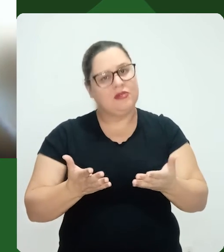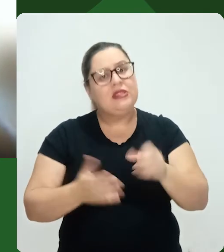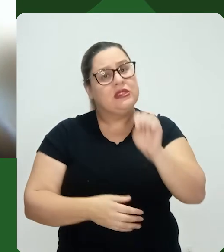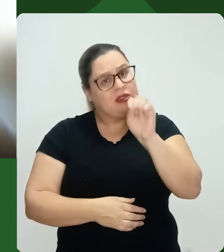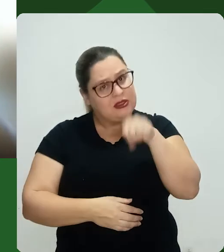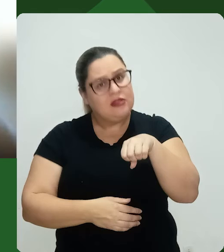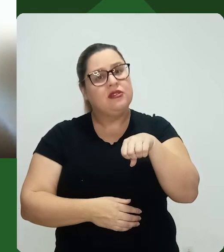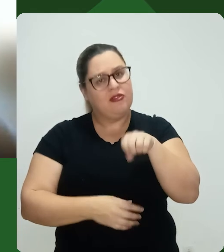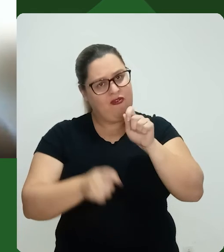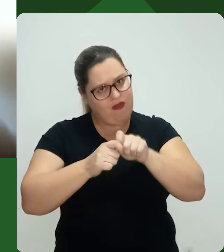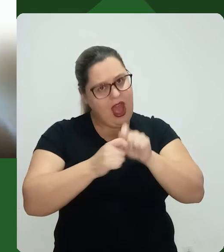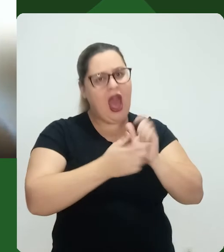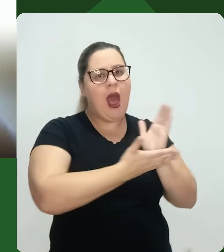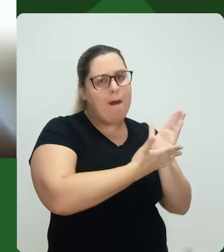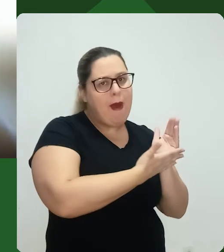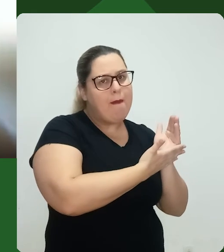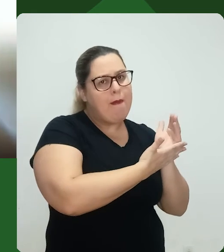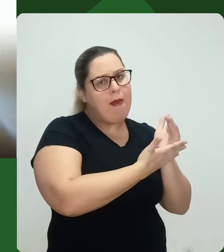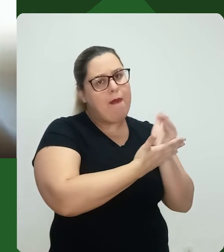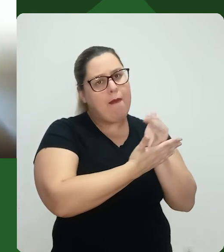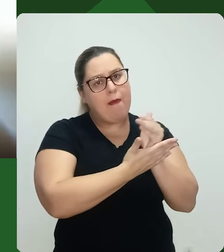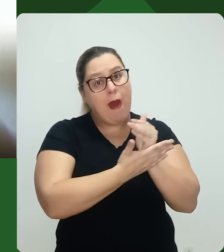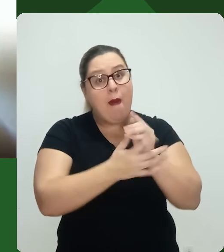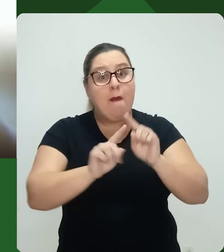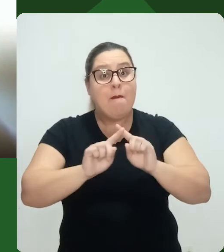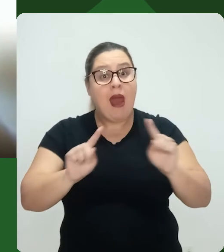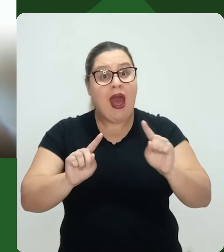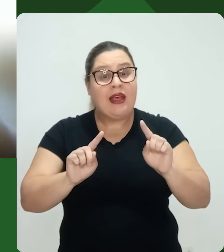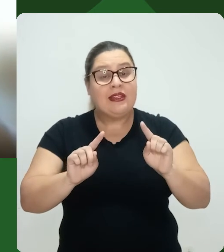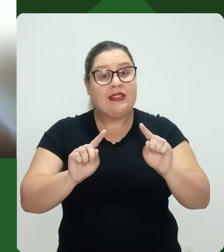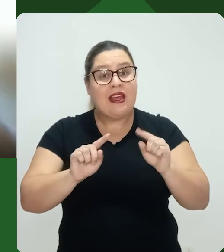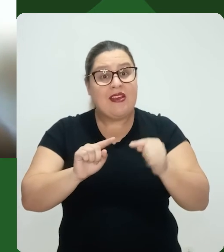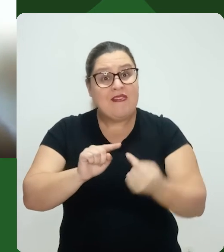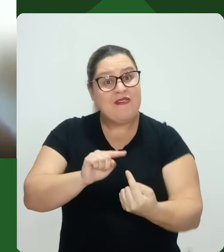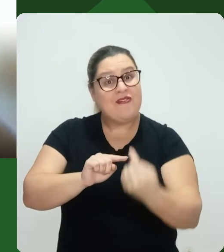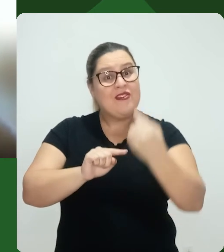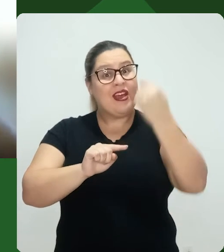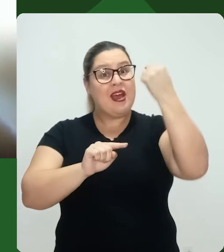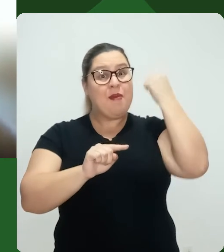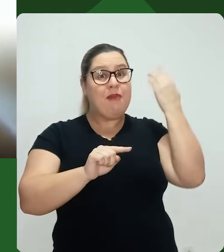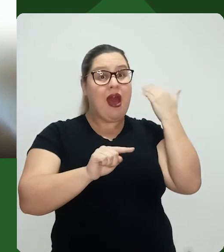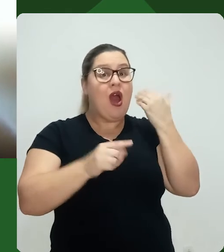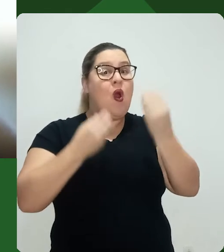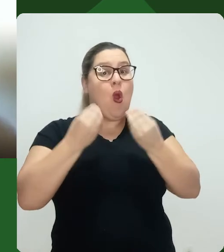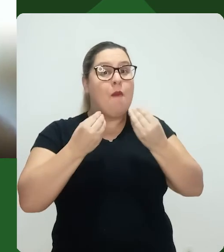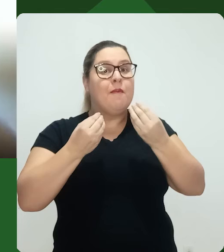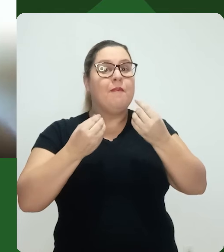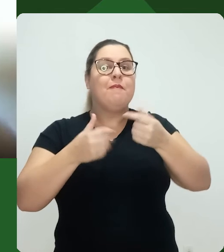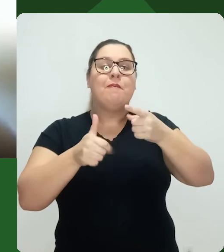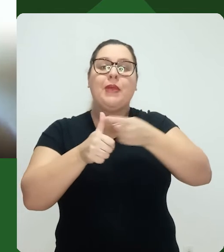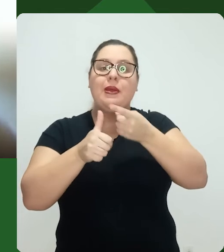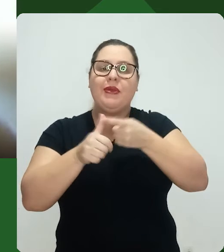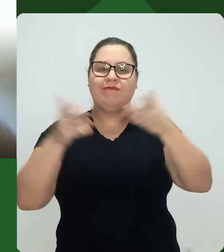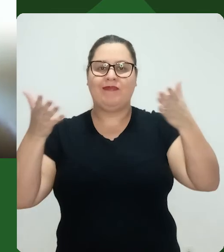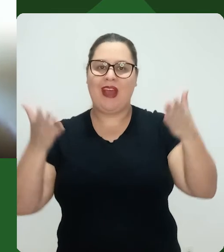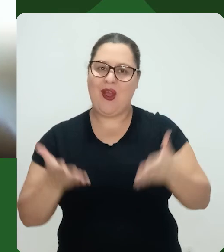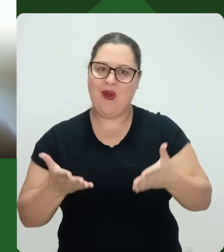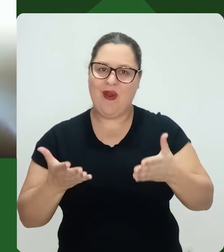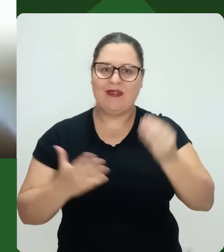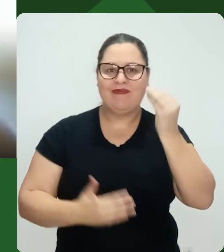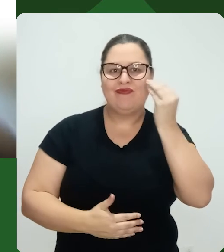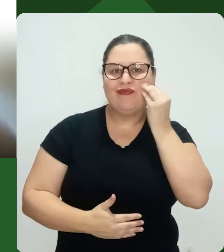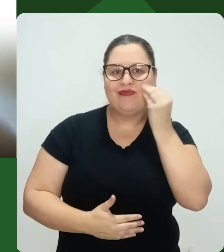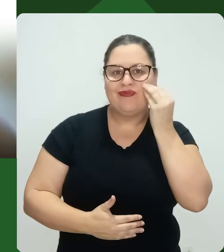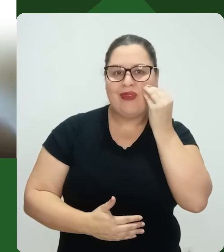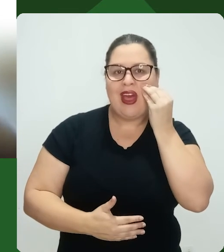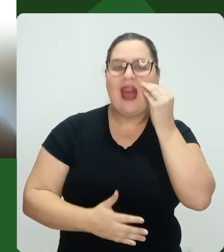né? O que a gente faz essa volta no tempo, mas o que nos leva aí para o passado é sempre o que a gente vive hoje.